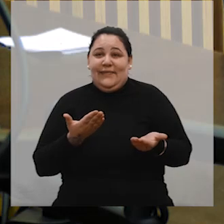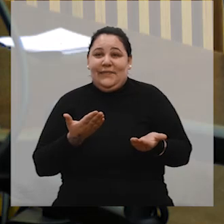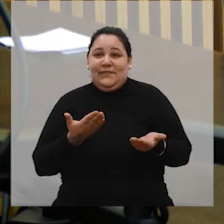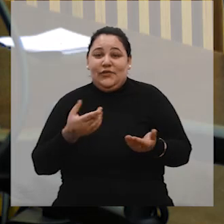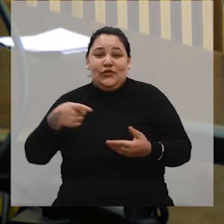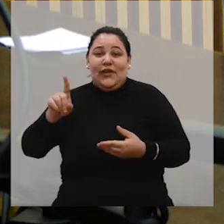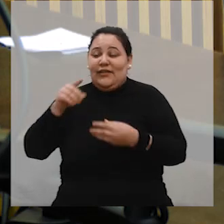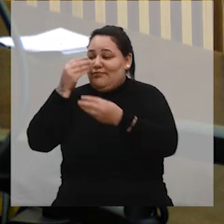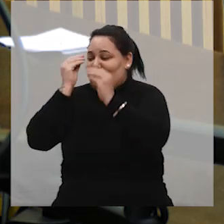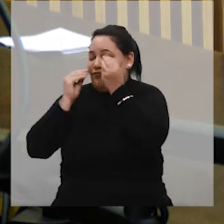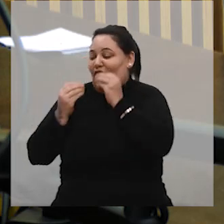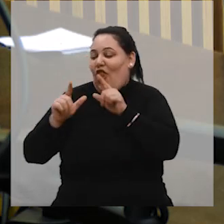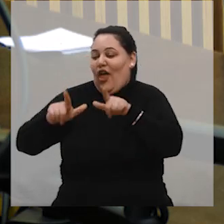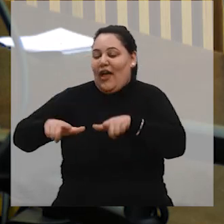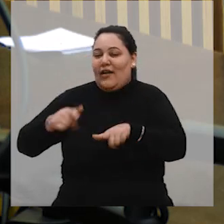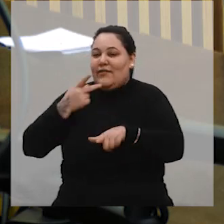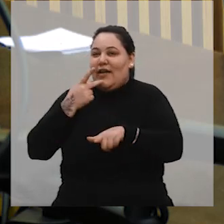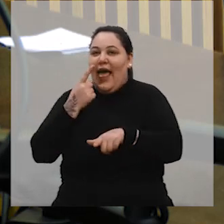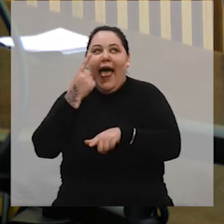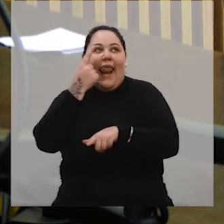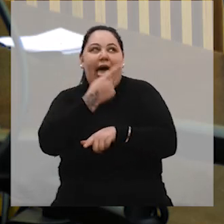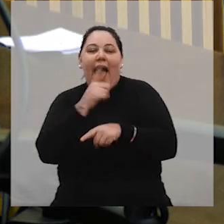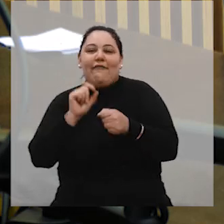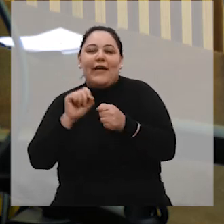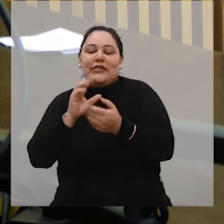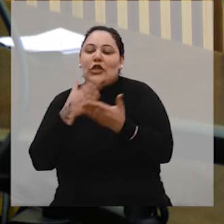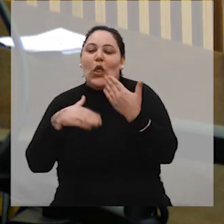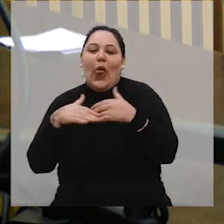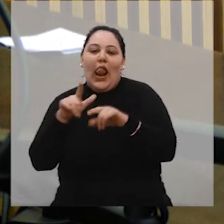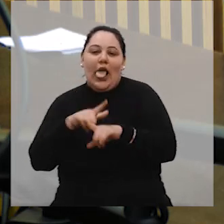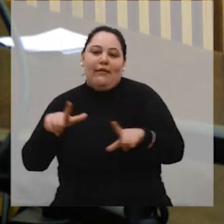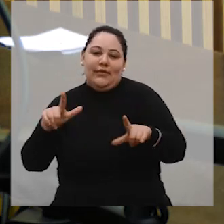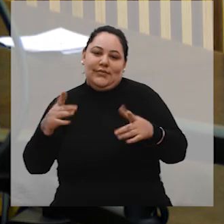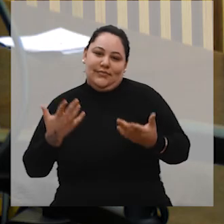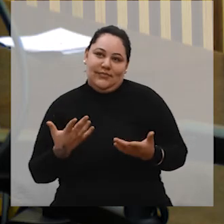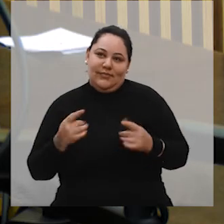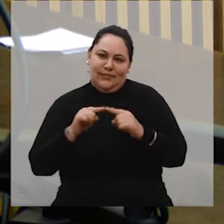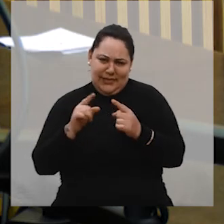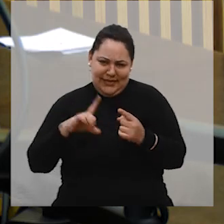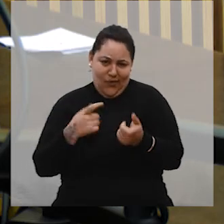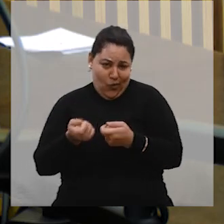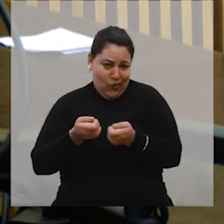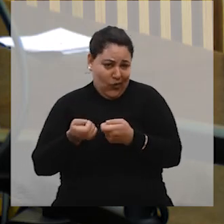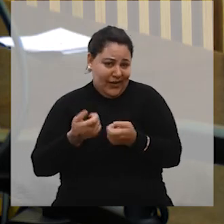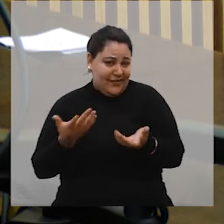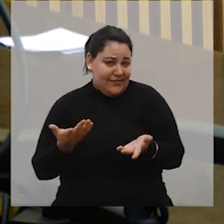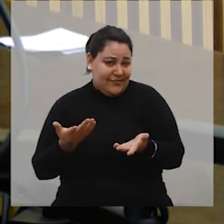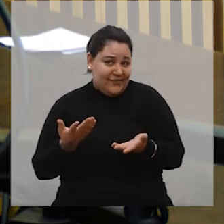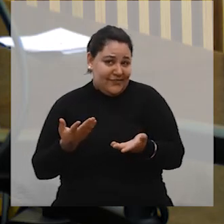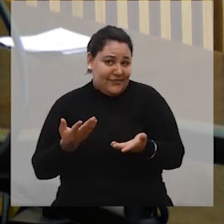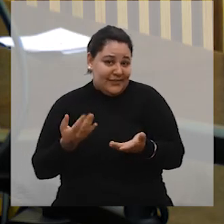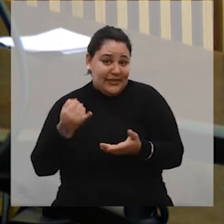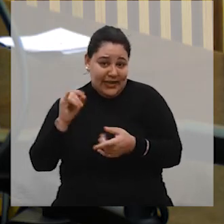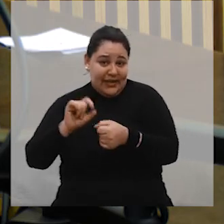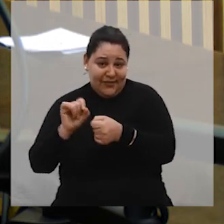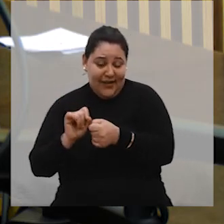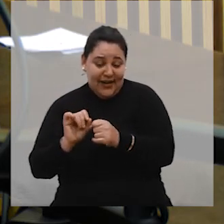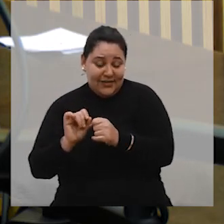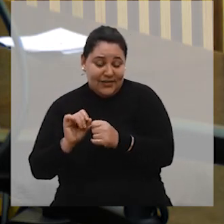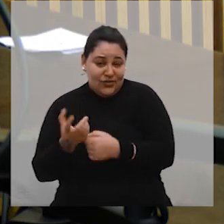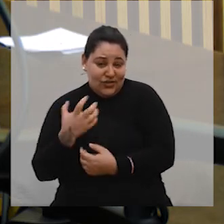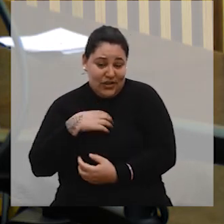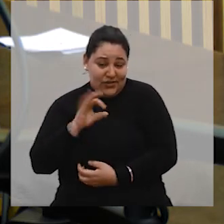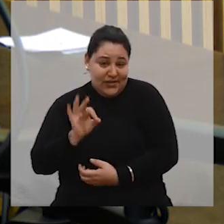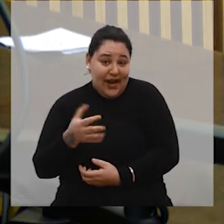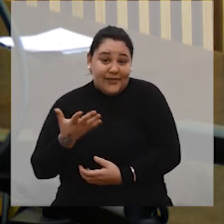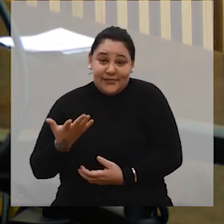Tu vai num salão, tu vai dizer, não, lá eles fazem toda a esterilização. Mas aí existe um controle em relação a isso? Será que se faz de forma